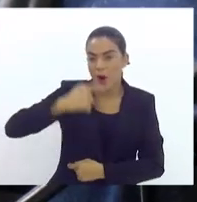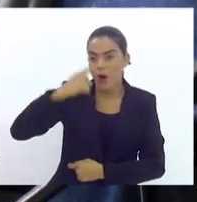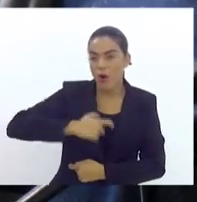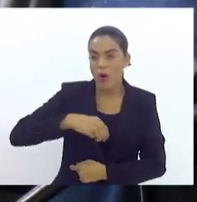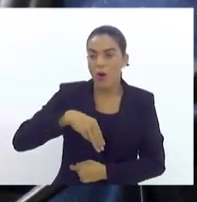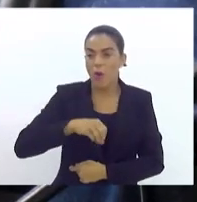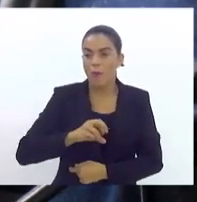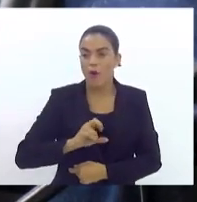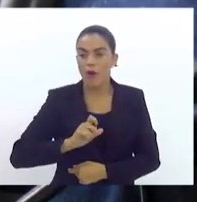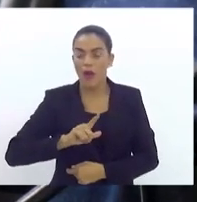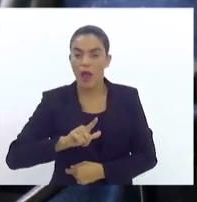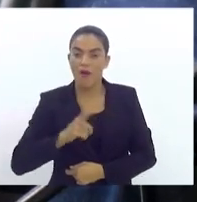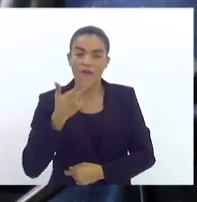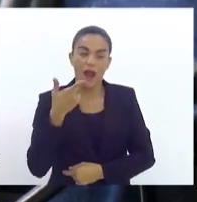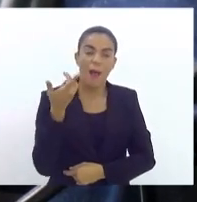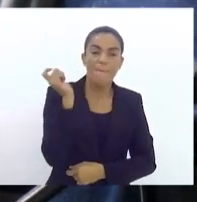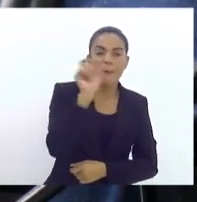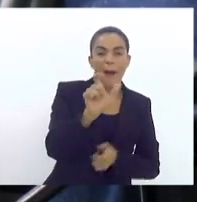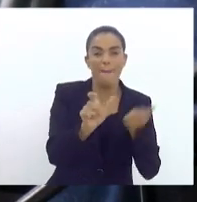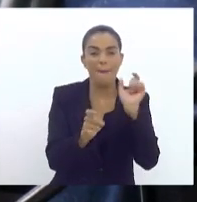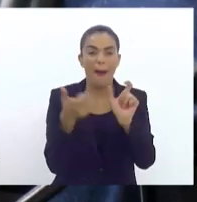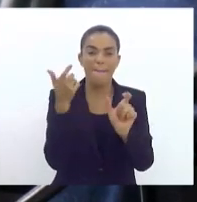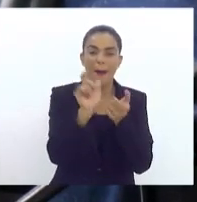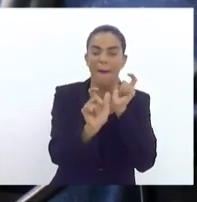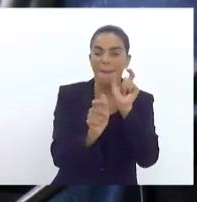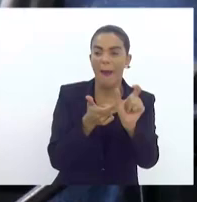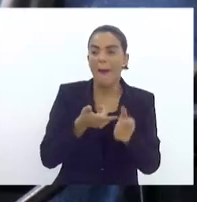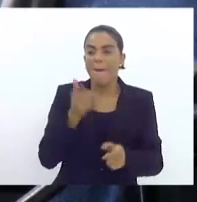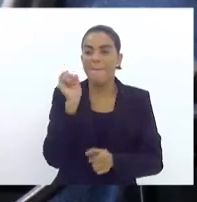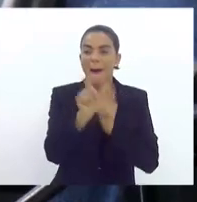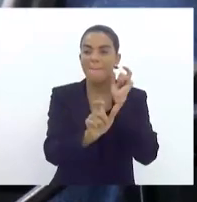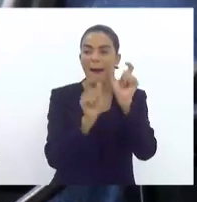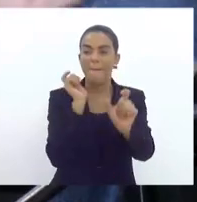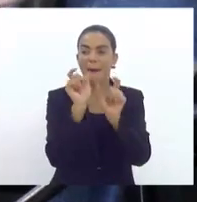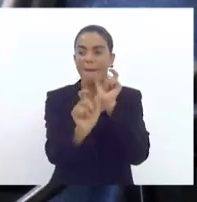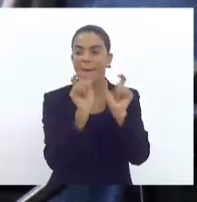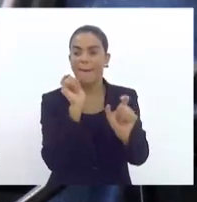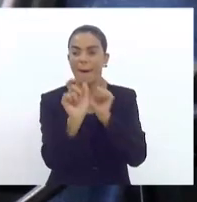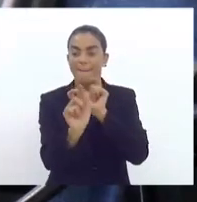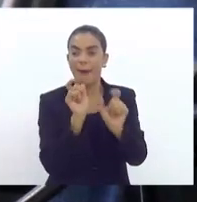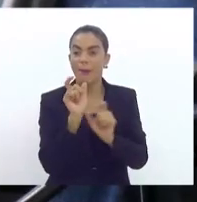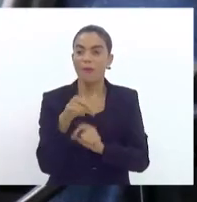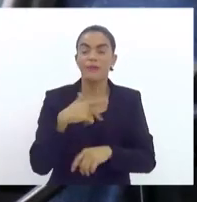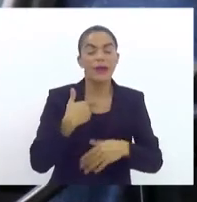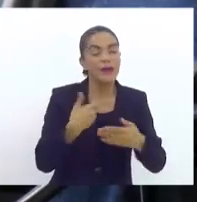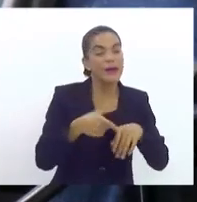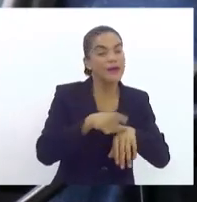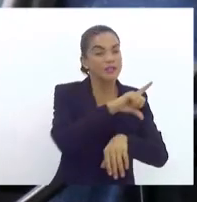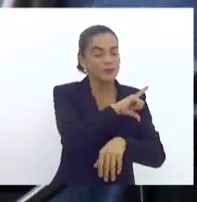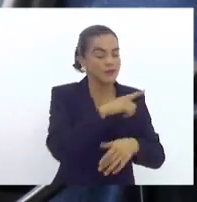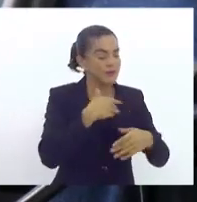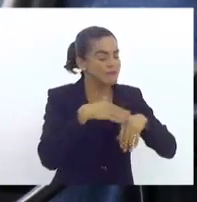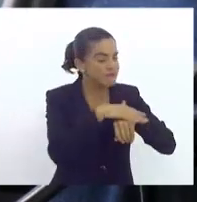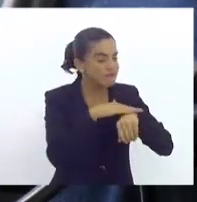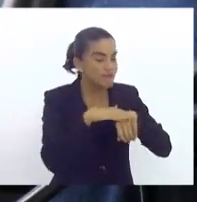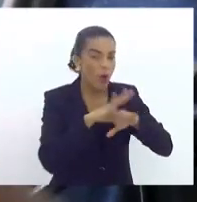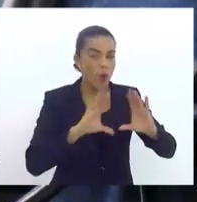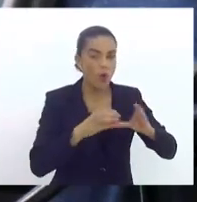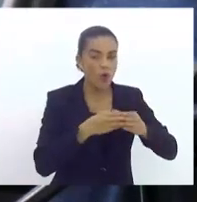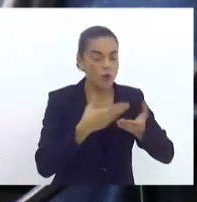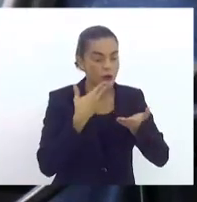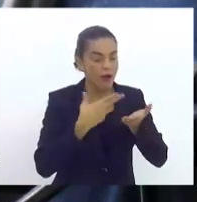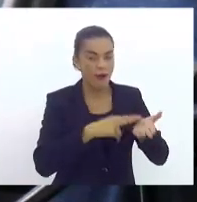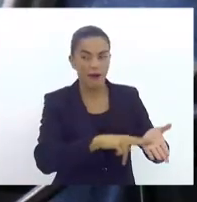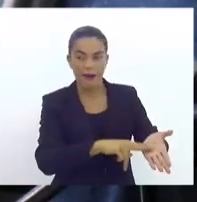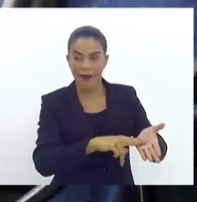difamação ofensas antigamente a gente falava com um grupo de pessoas né uma dava